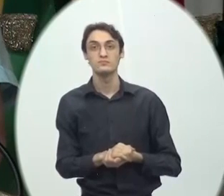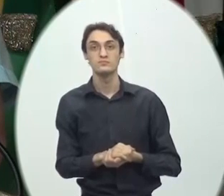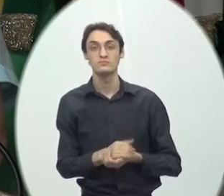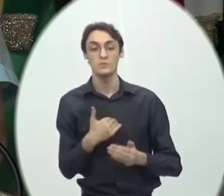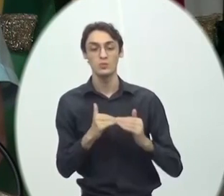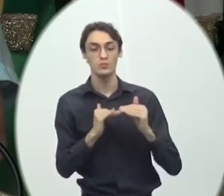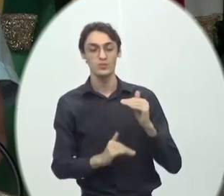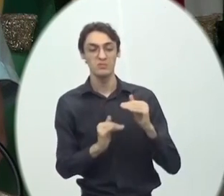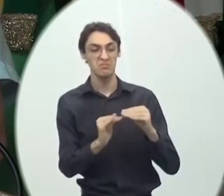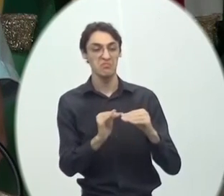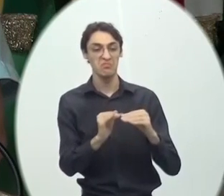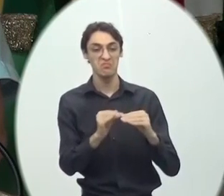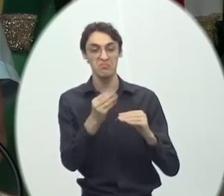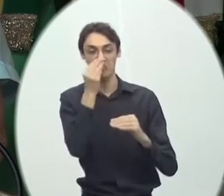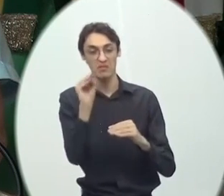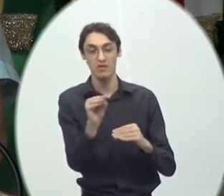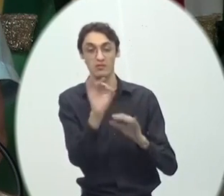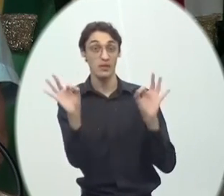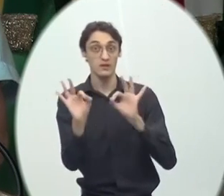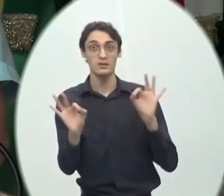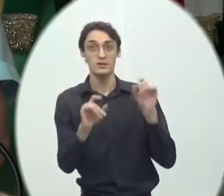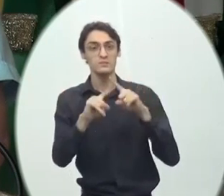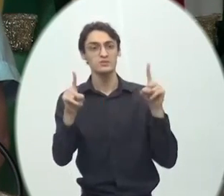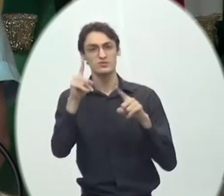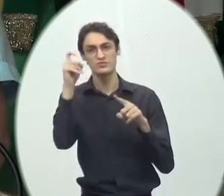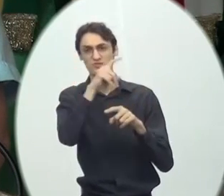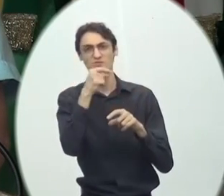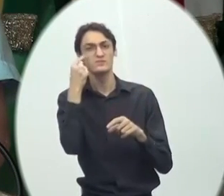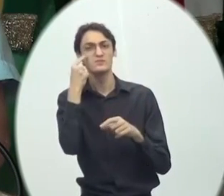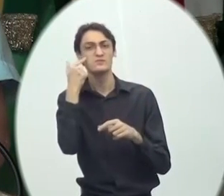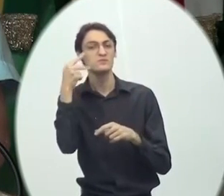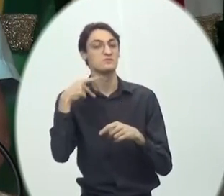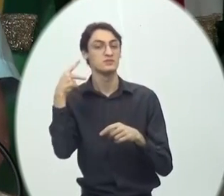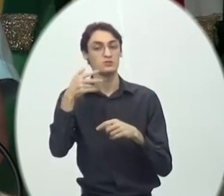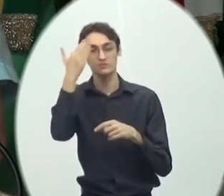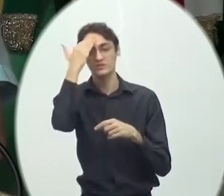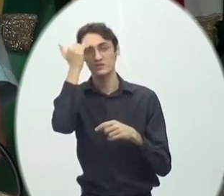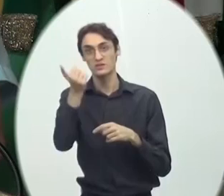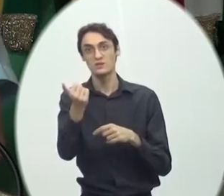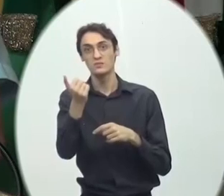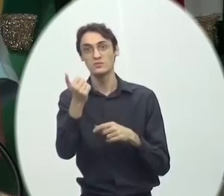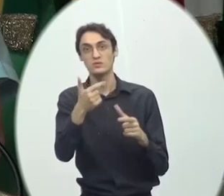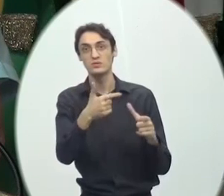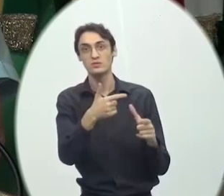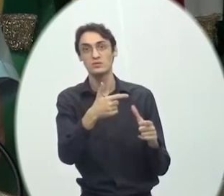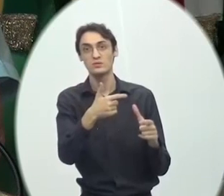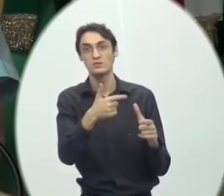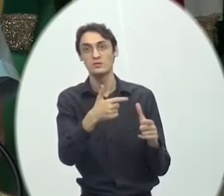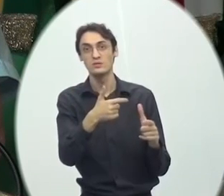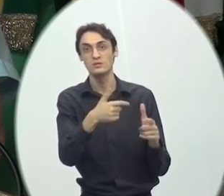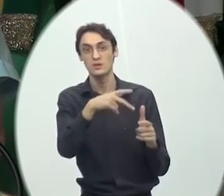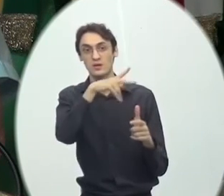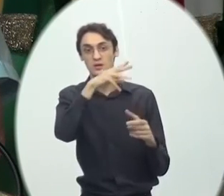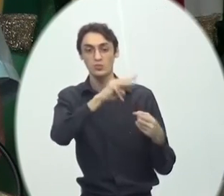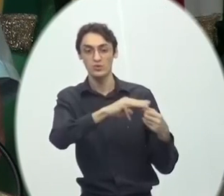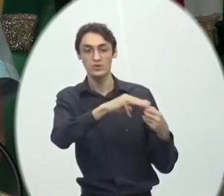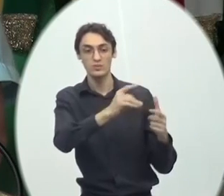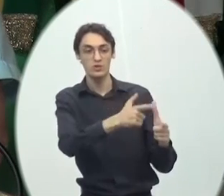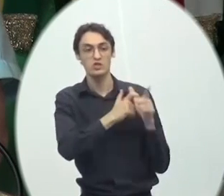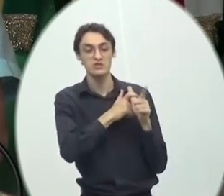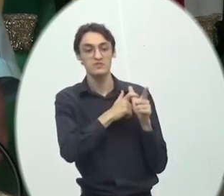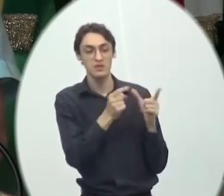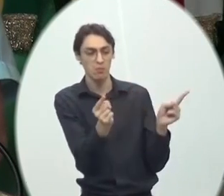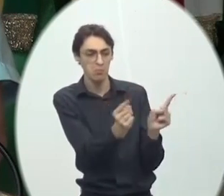de nenhum vereador, mas é difícil o vereador que sabe hoje a dívida de curto prazo e longo prazo do município.